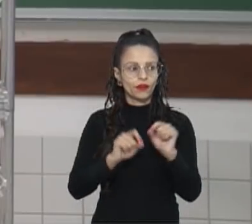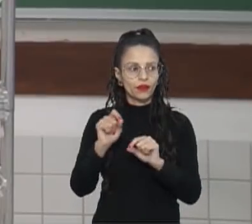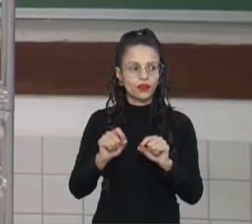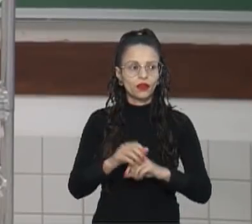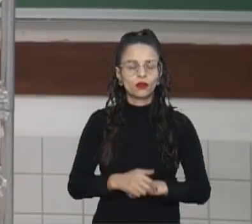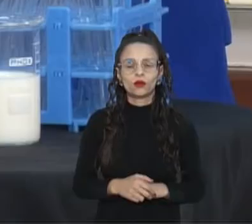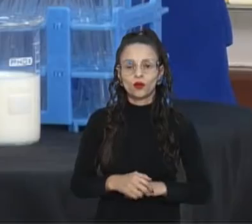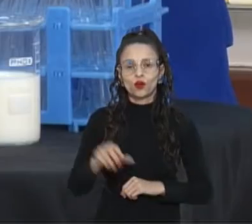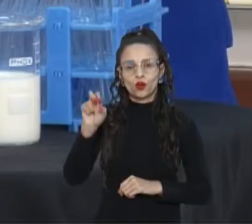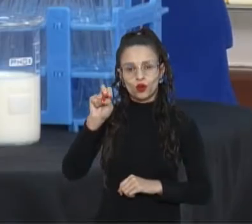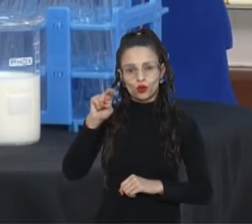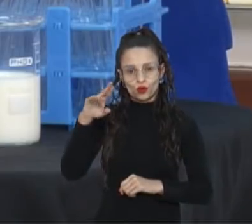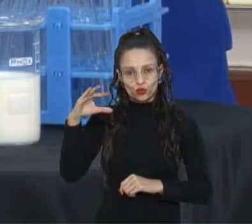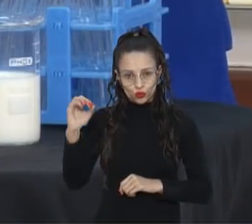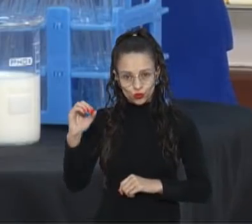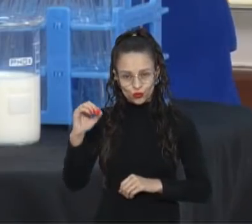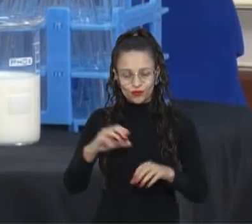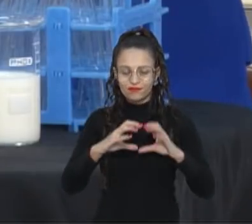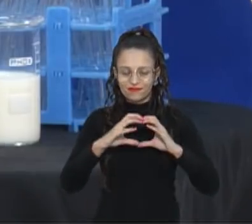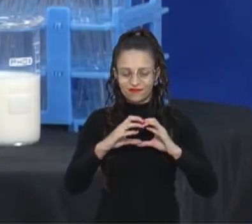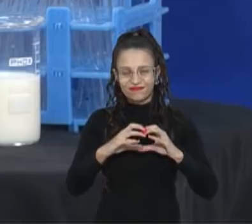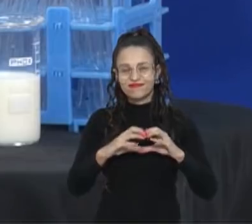vocês o suco de repolho.